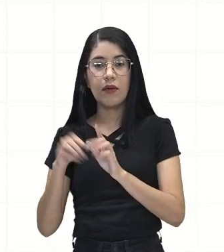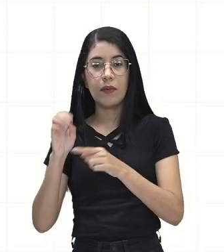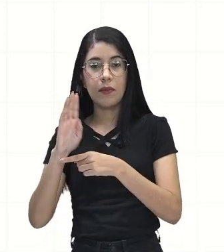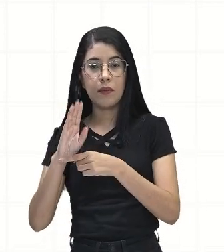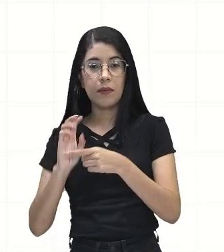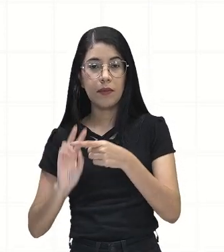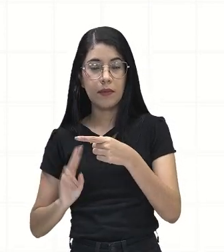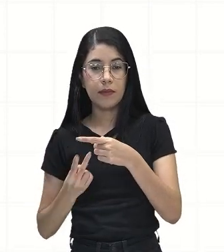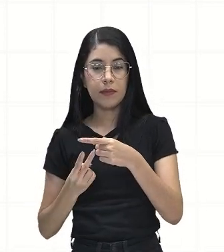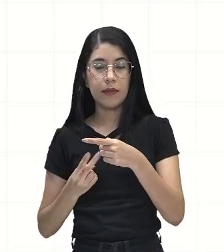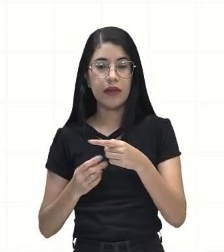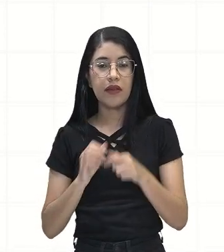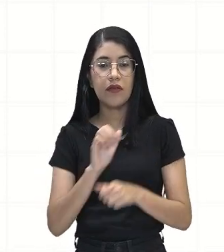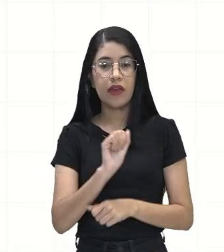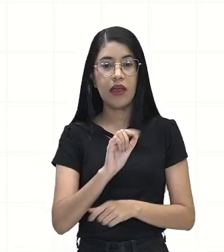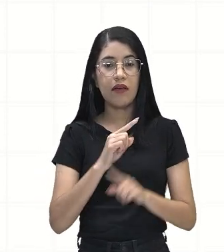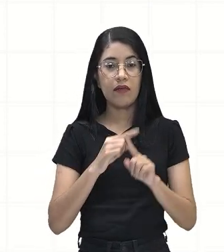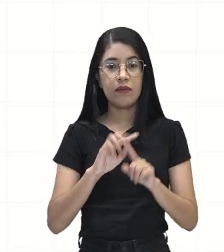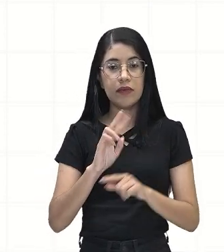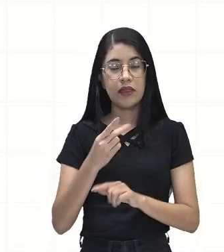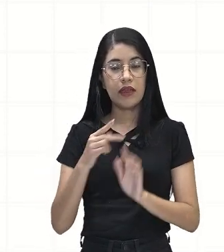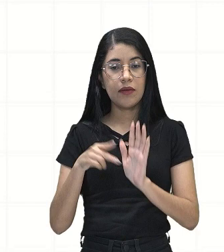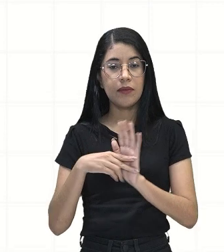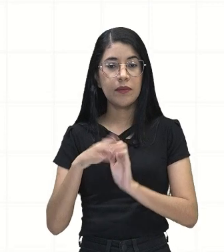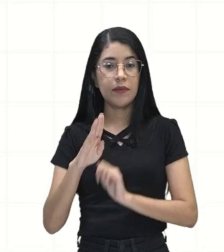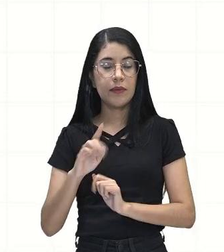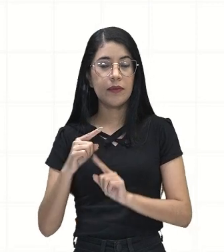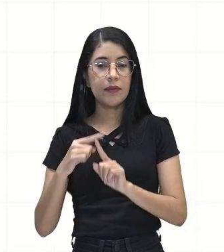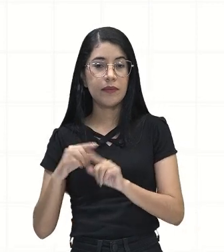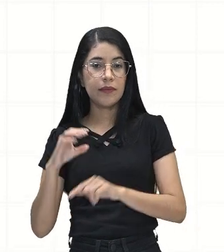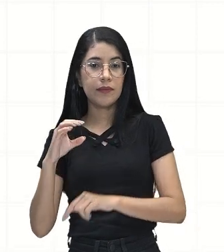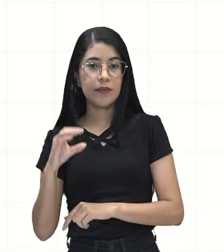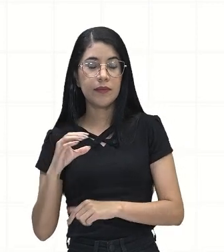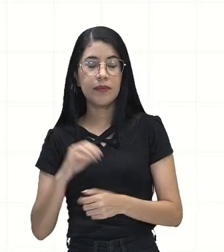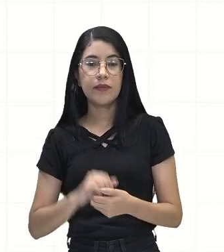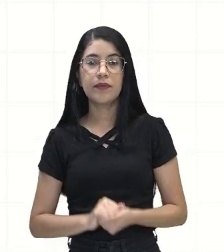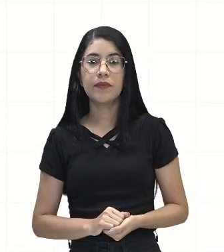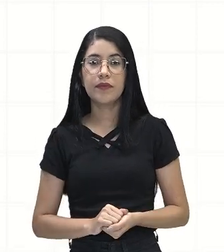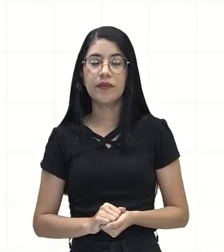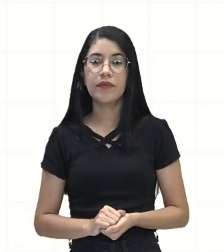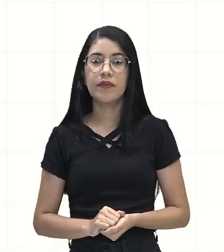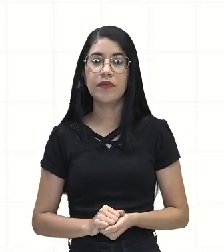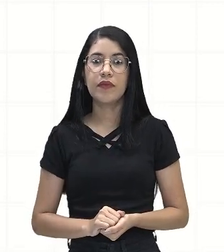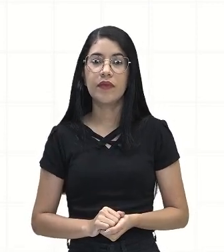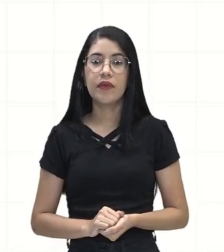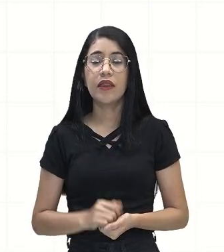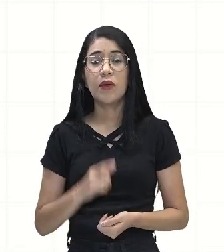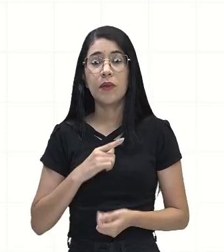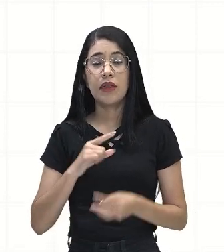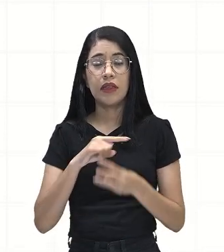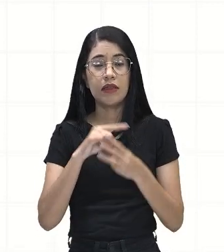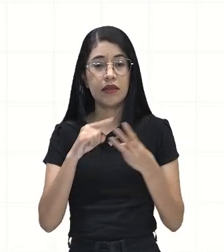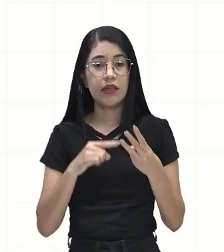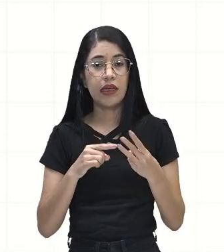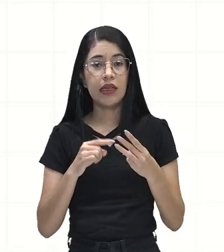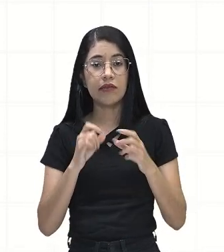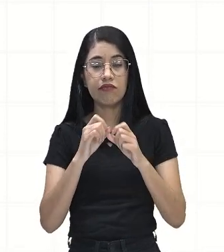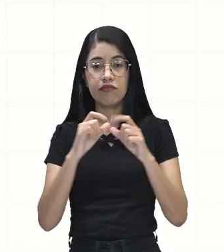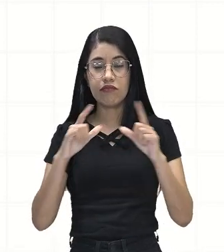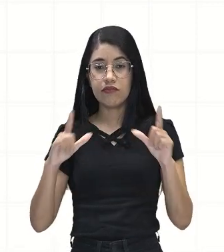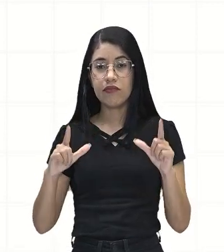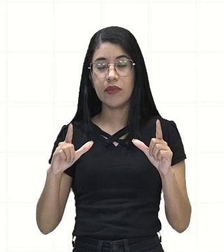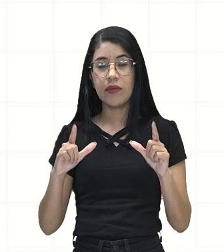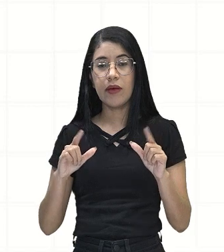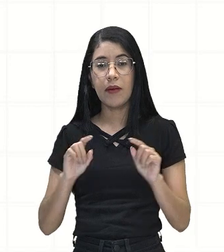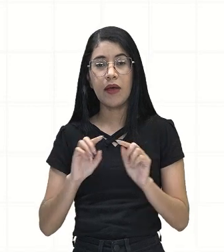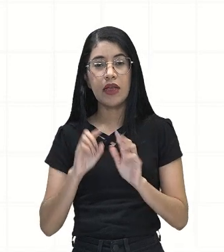terceira relação. Então, nós temos, na verdade, né, 3 equações, mas, na verdade, são apenas